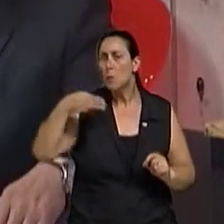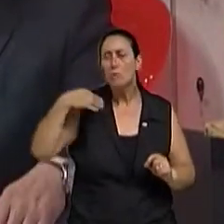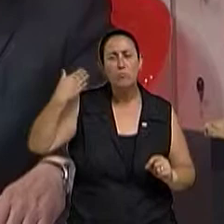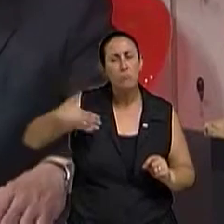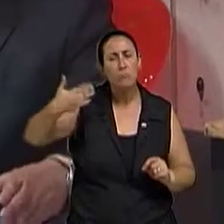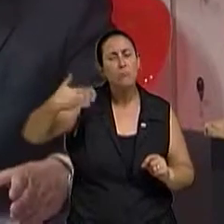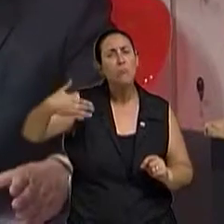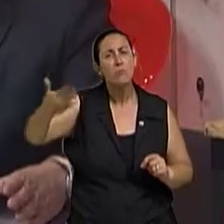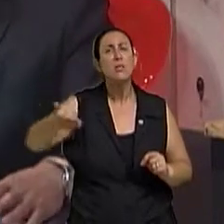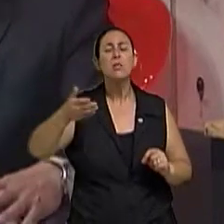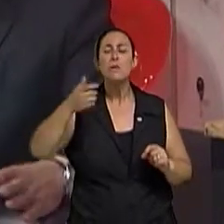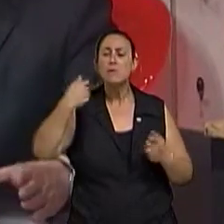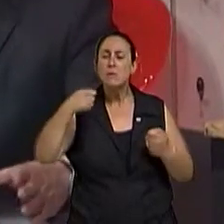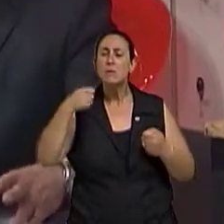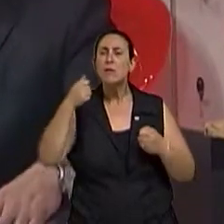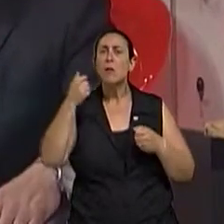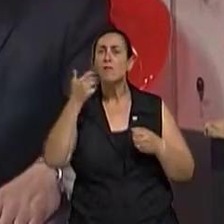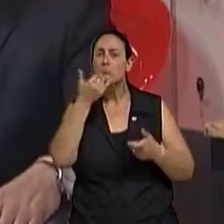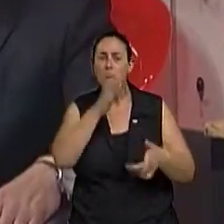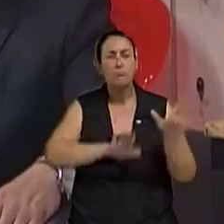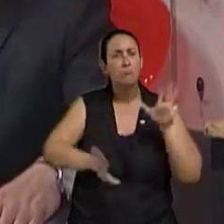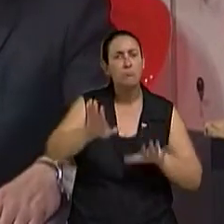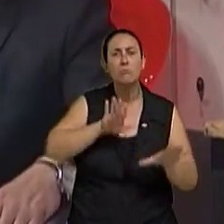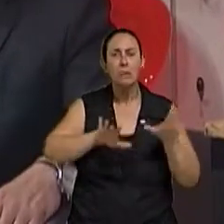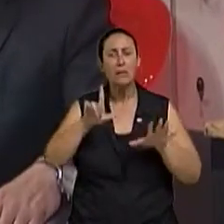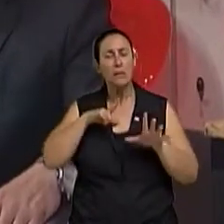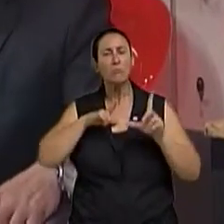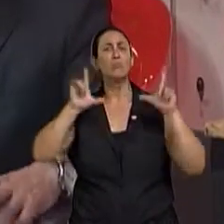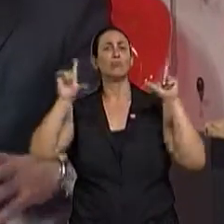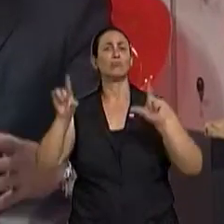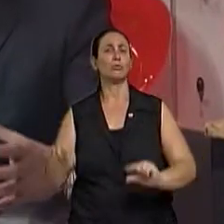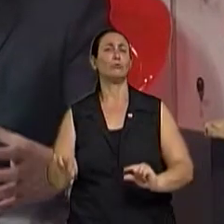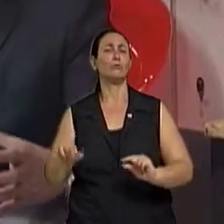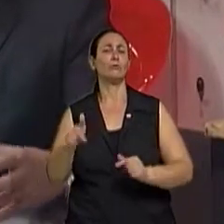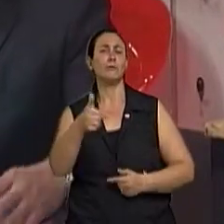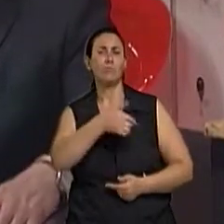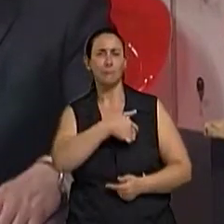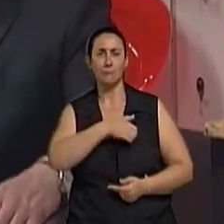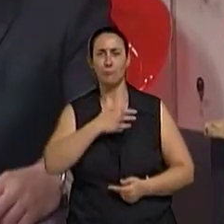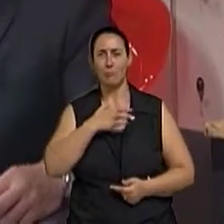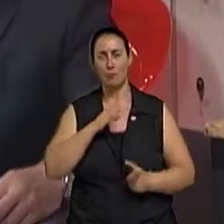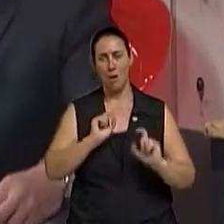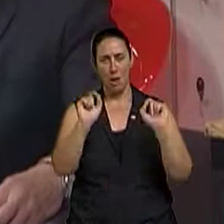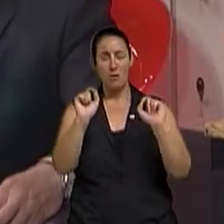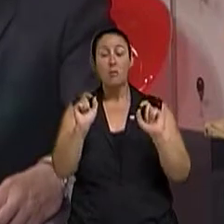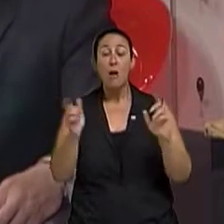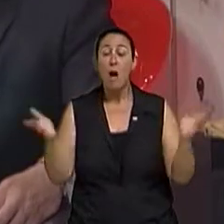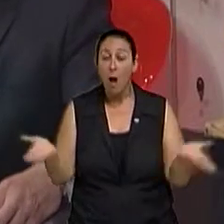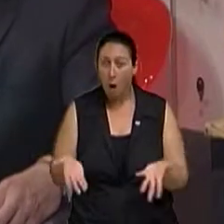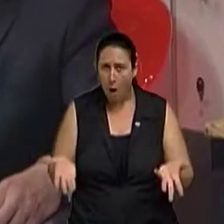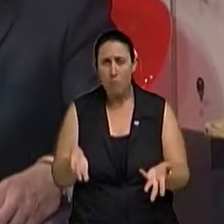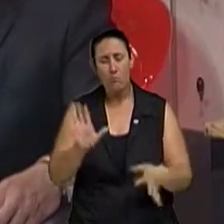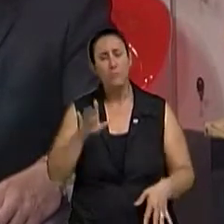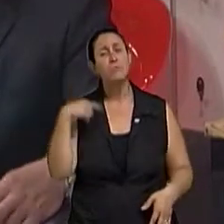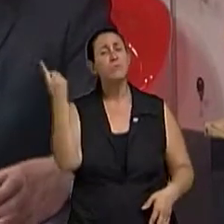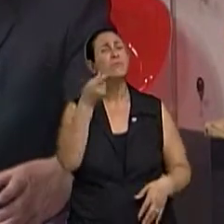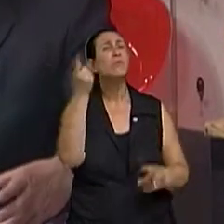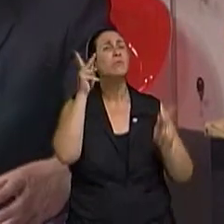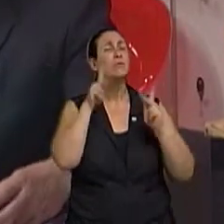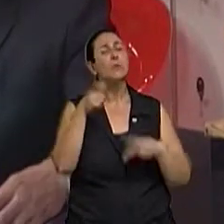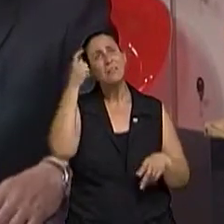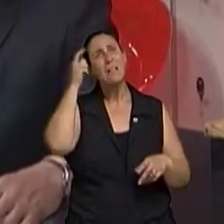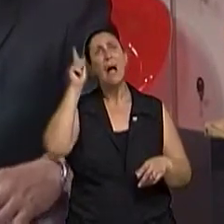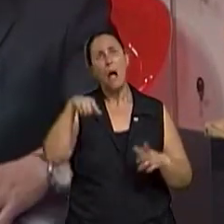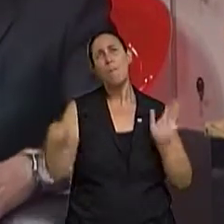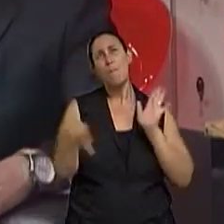5 vezes ao dia, pode reduzir, então, de 20 a 30% do câncer de mama. Uhum. Então, isso é importante. Mas a gente sempre coloca, assim, que o câncer de mama faz parte da